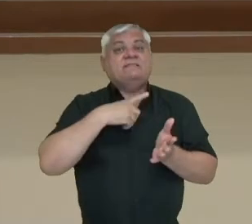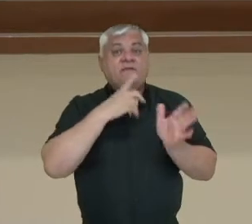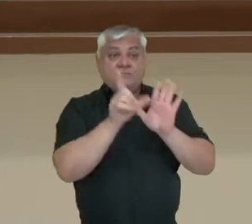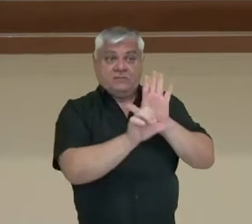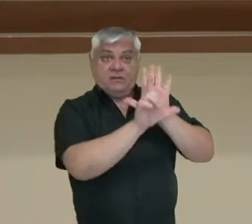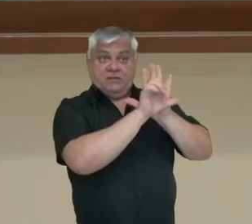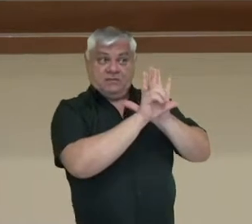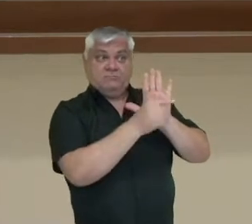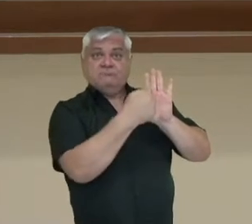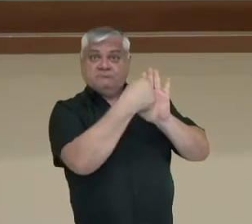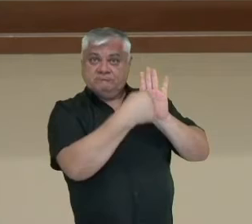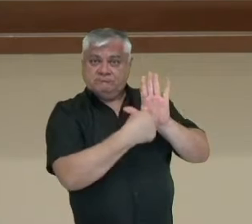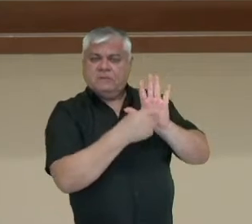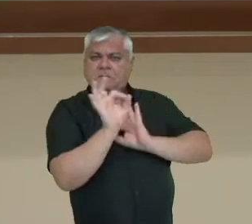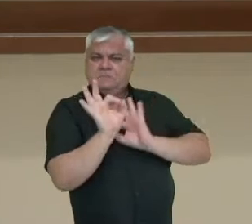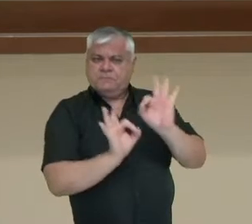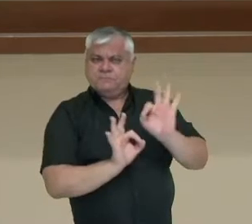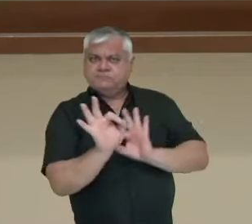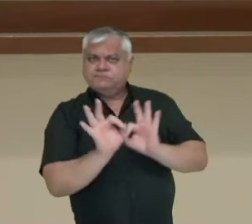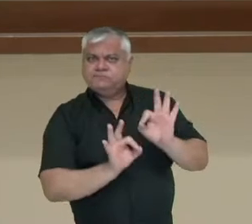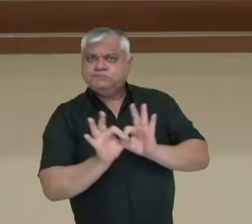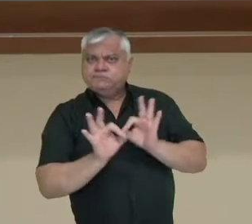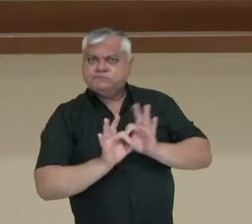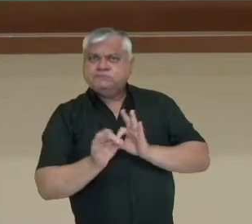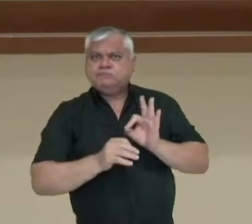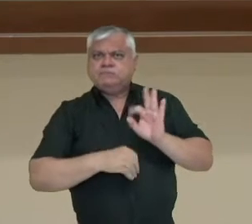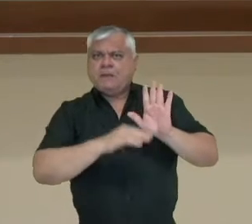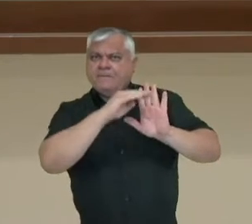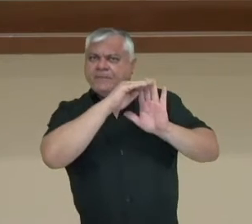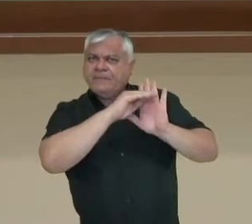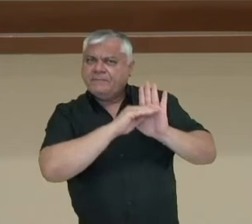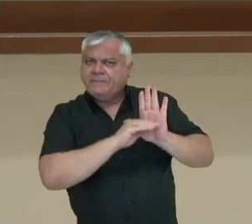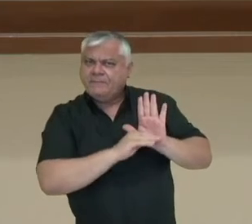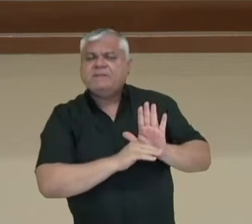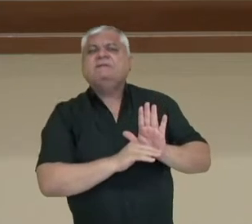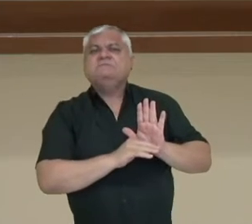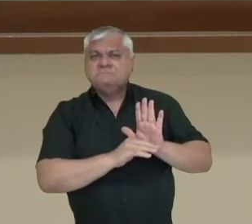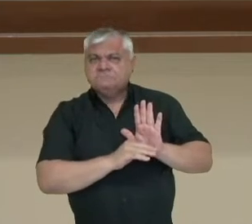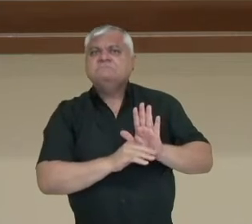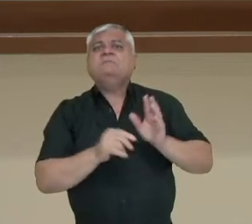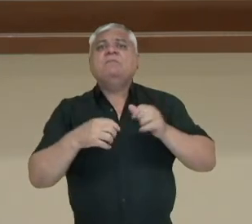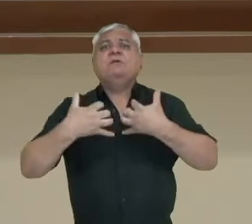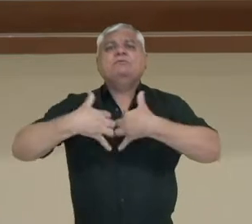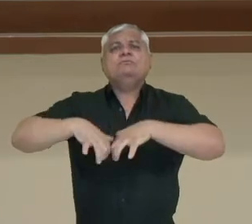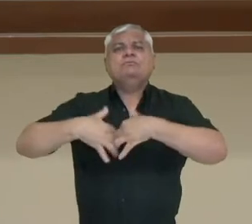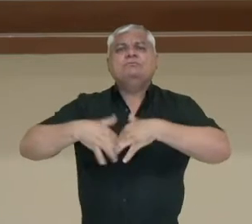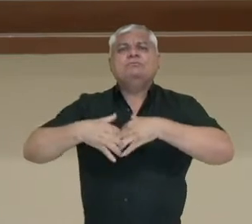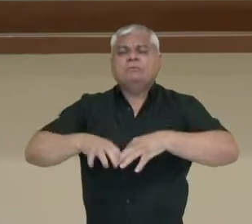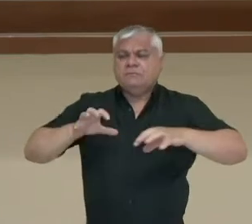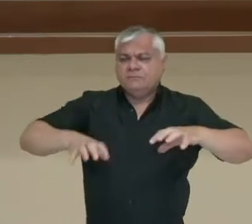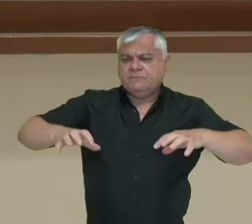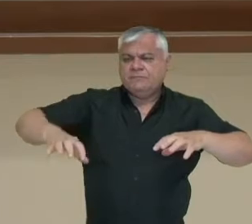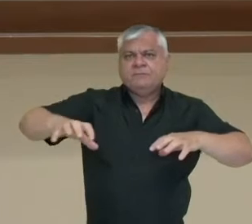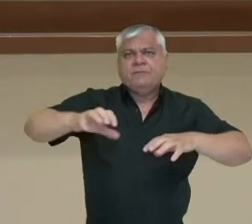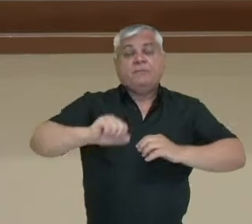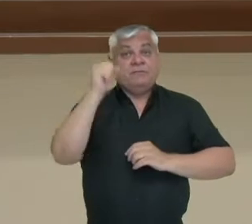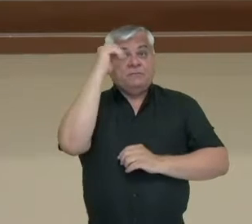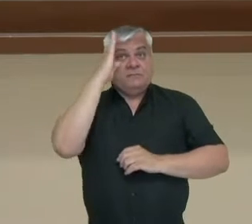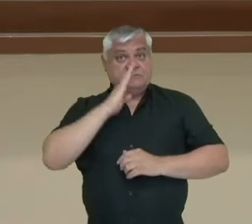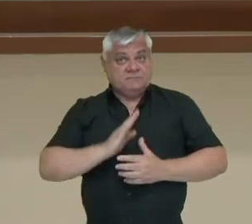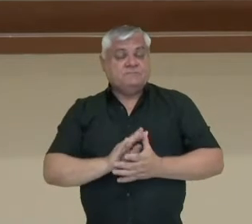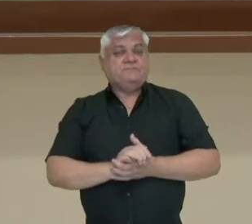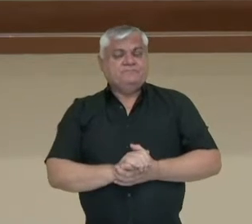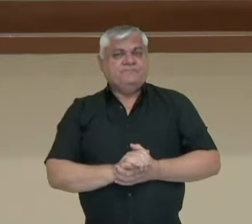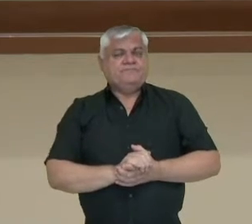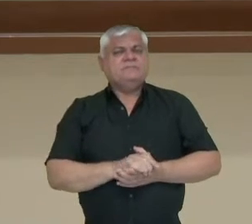lei que organiza esses princípios cooperativos e o funcionamento das cooperativas no Brasil? E vocês têm ideia